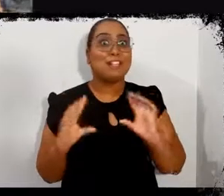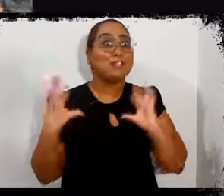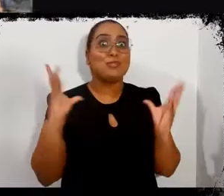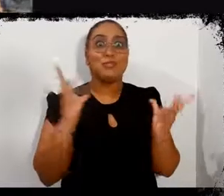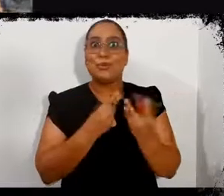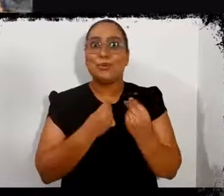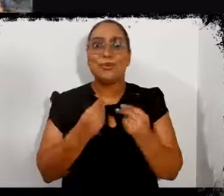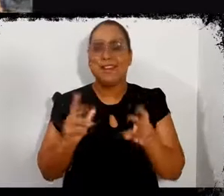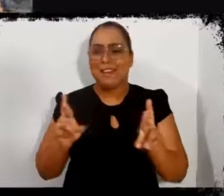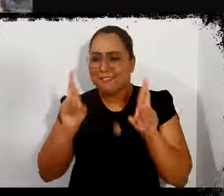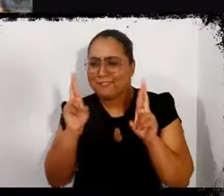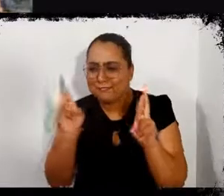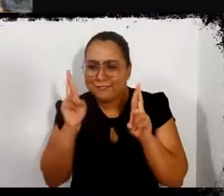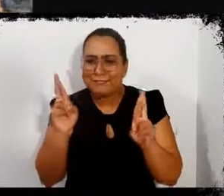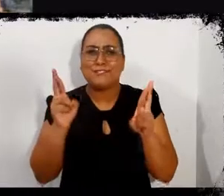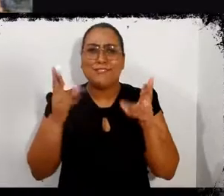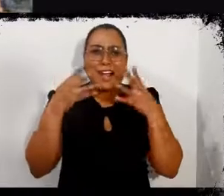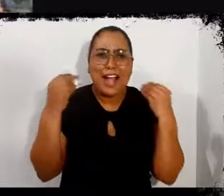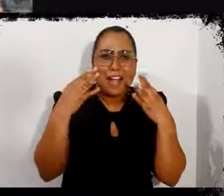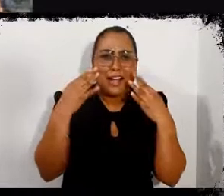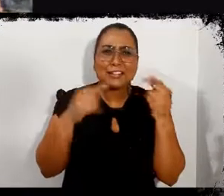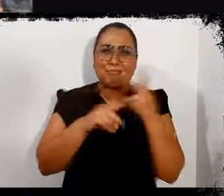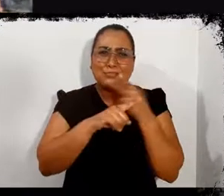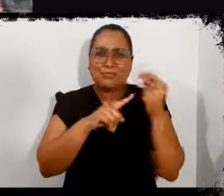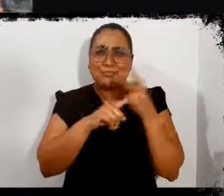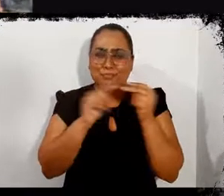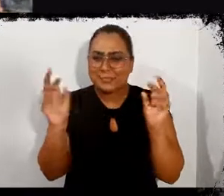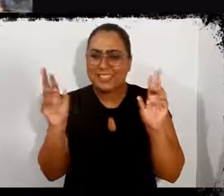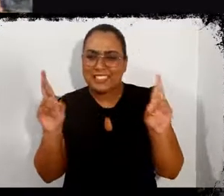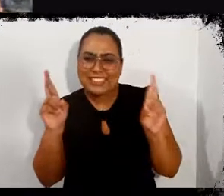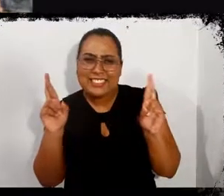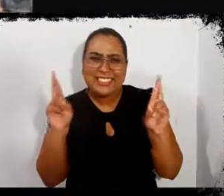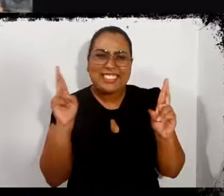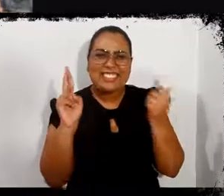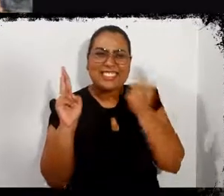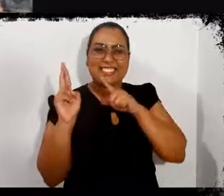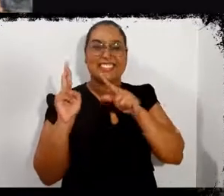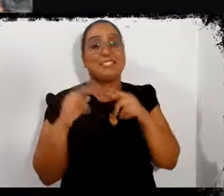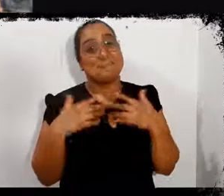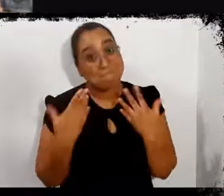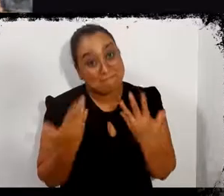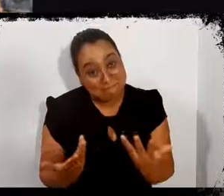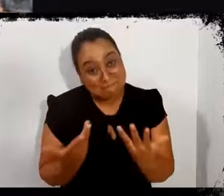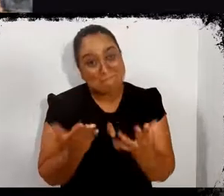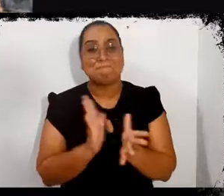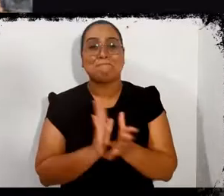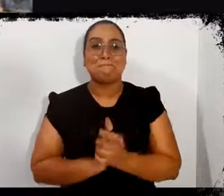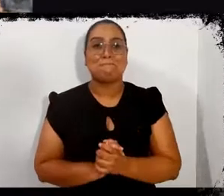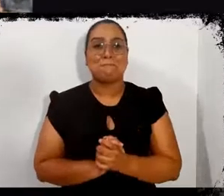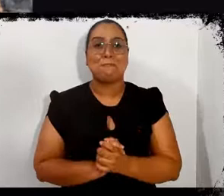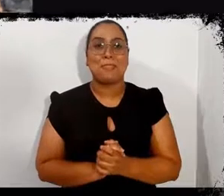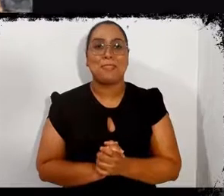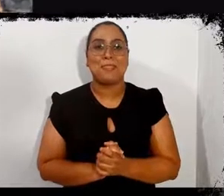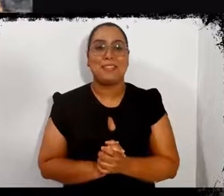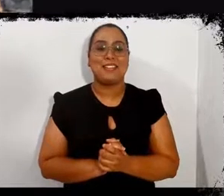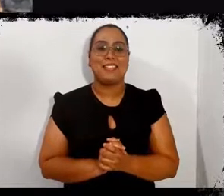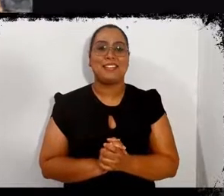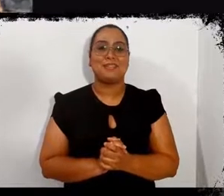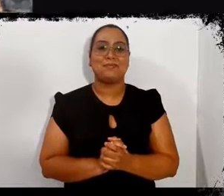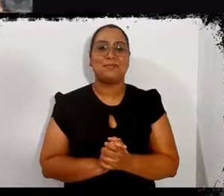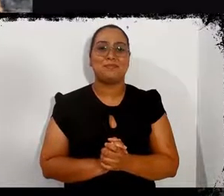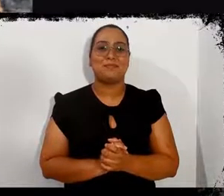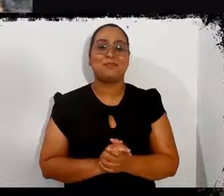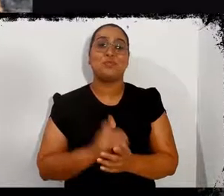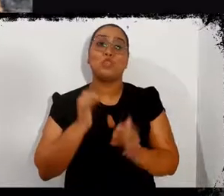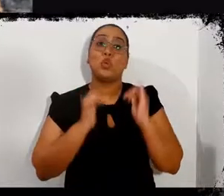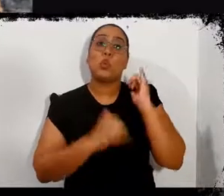simples, eles reúnem, segundo Jolles, duas tendências humanas: a que busca